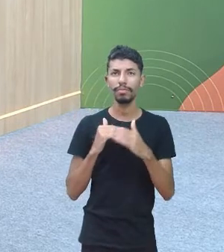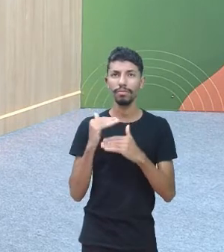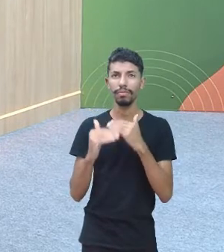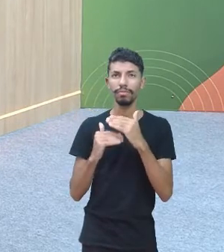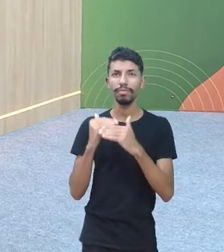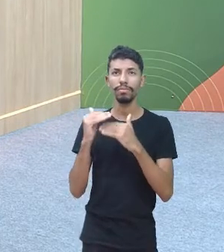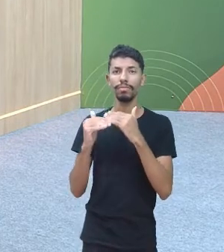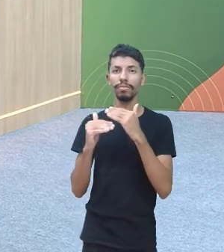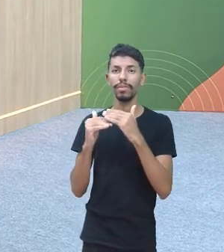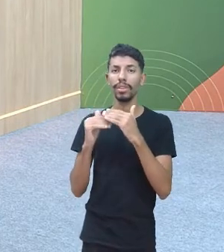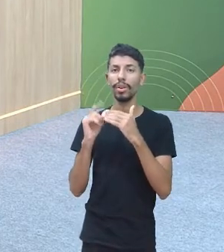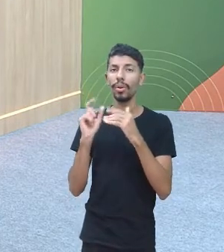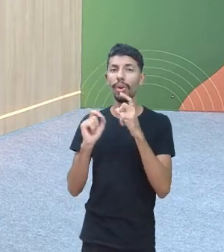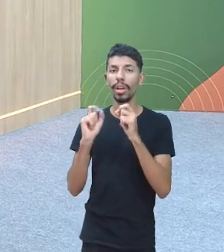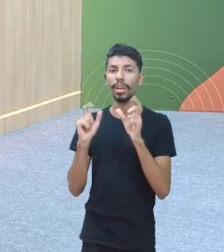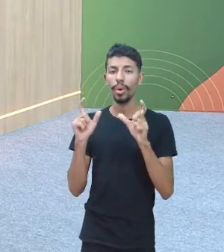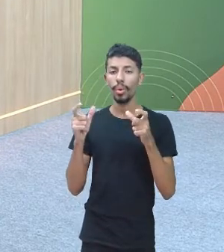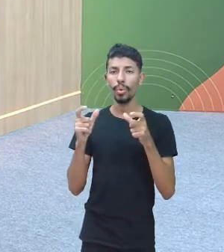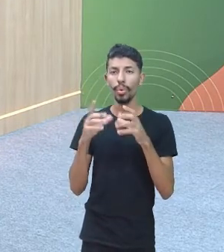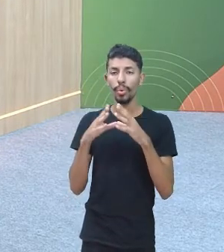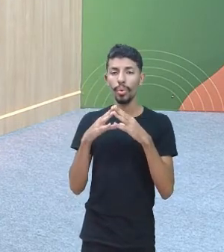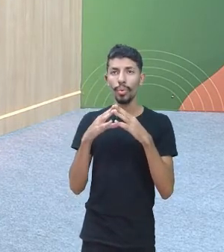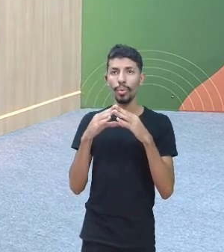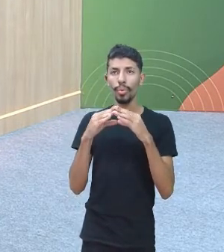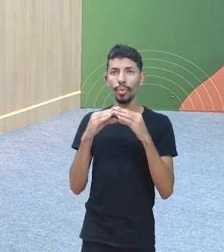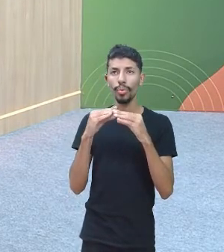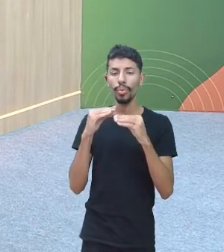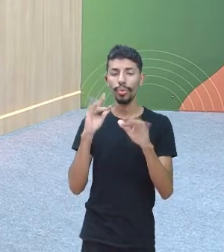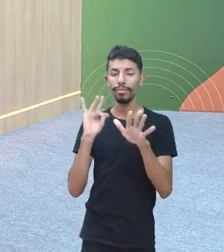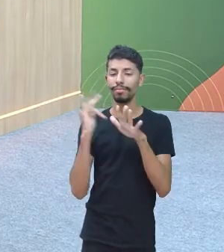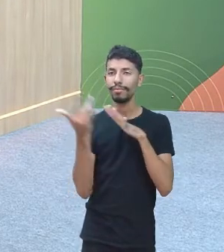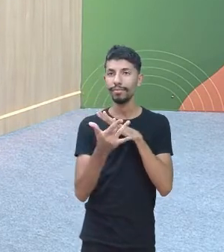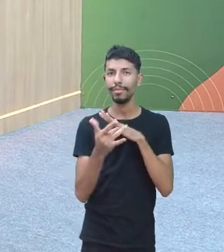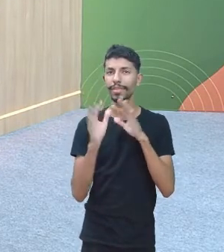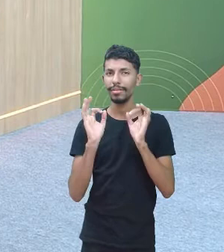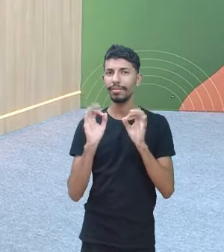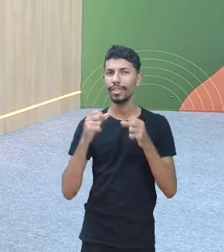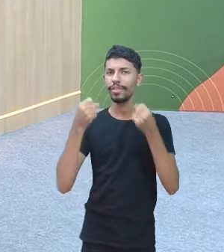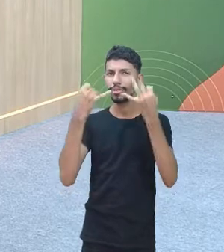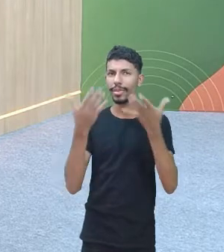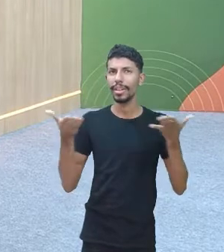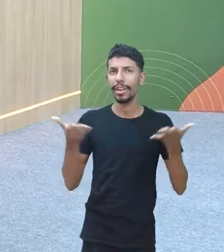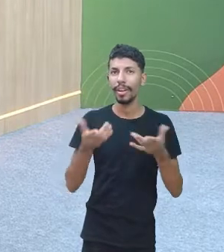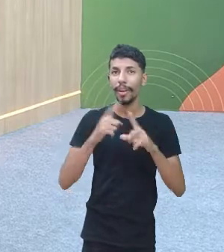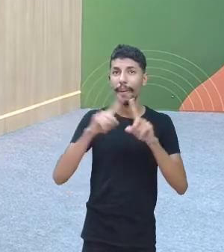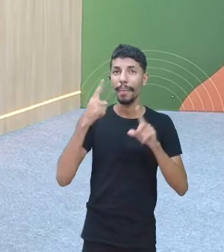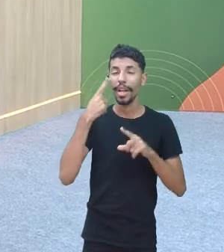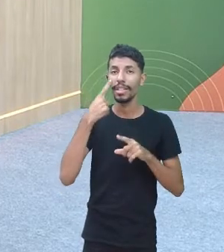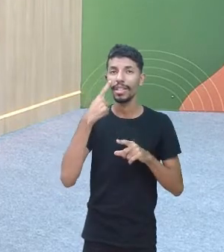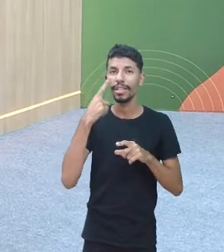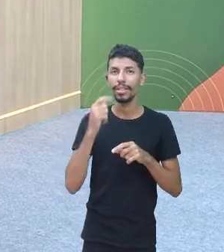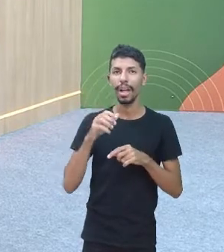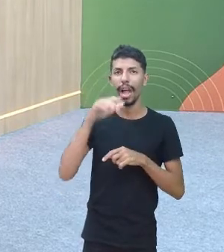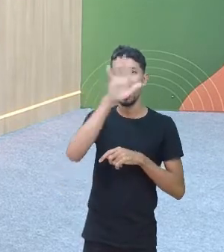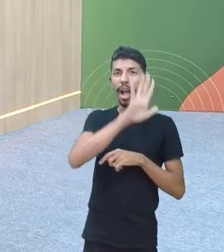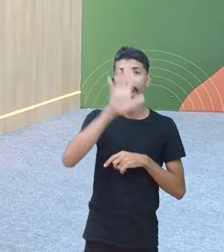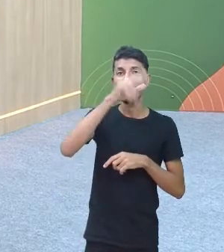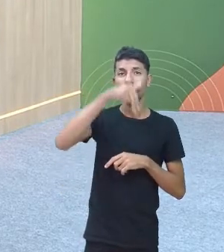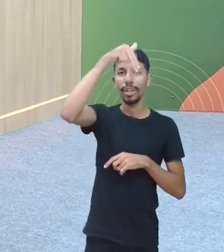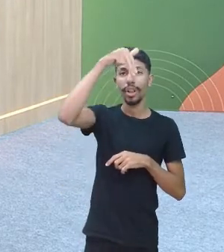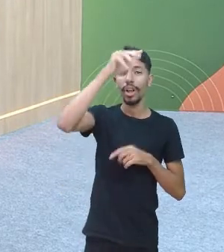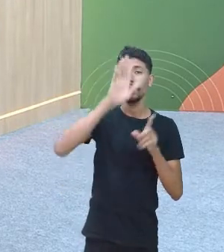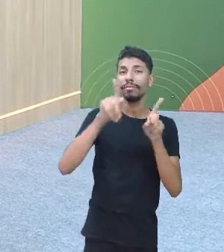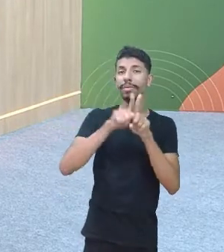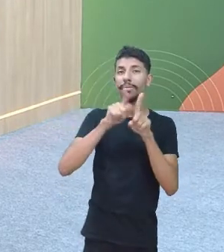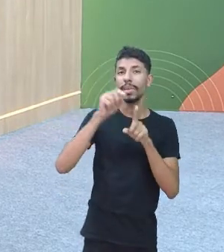gradualmente, foi desaparecendo da mídia e de massa, como eu acabei de falar, né? Mas nas regiões norte e